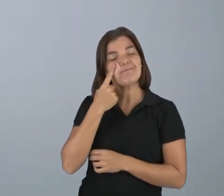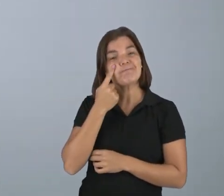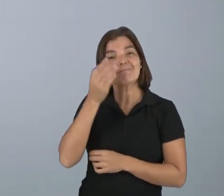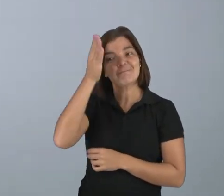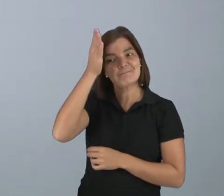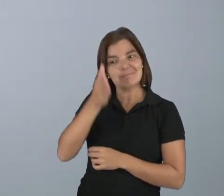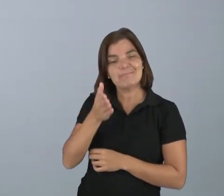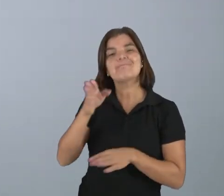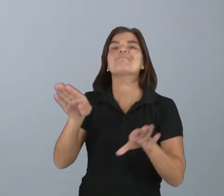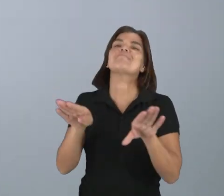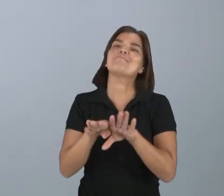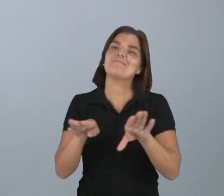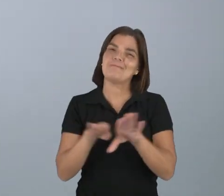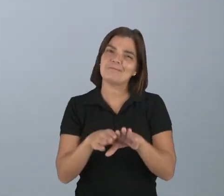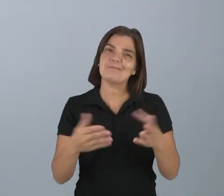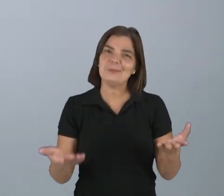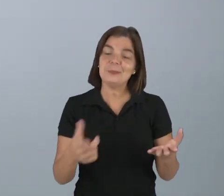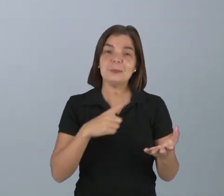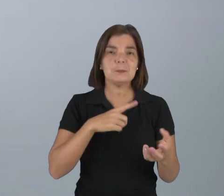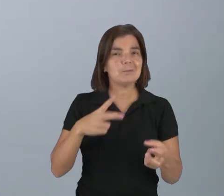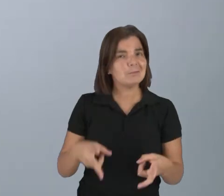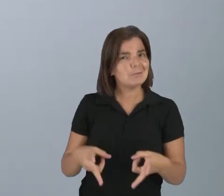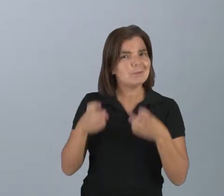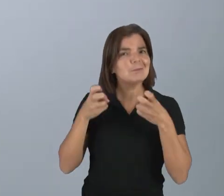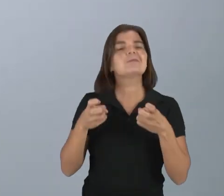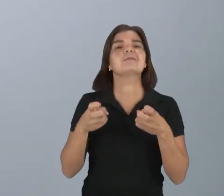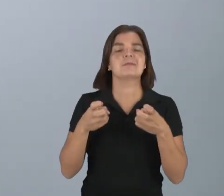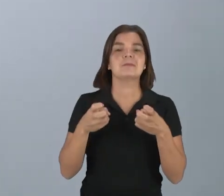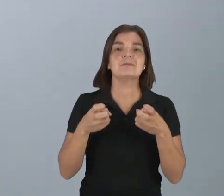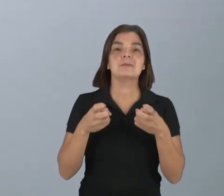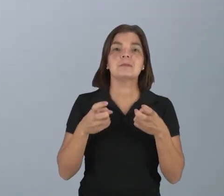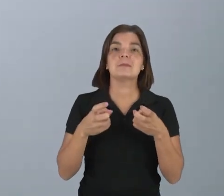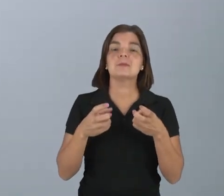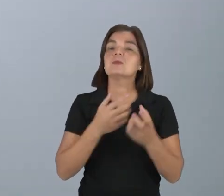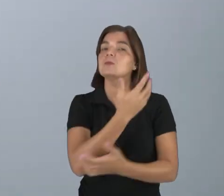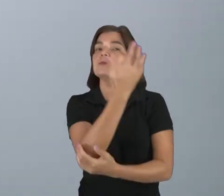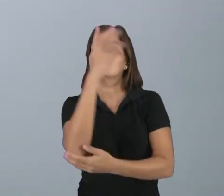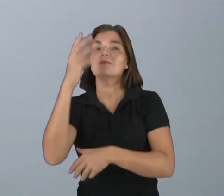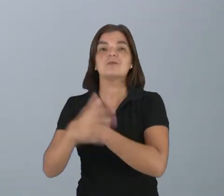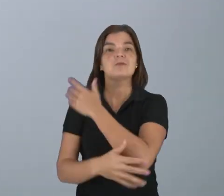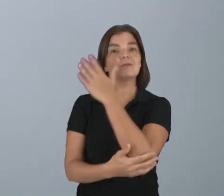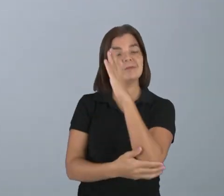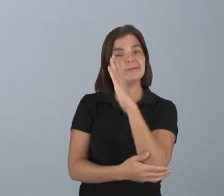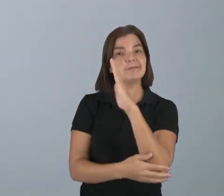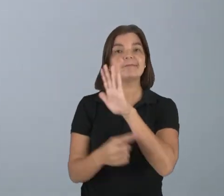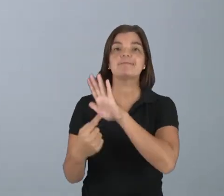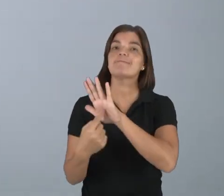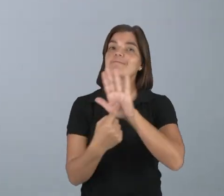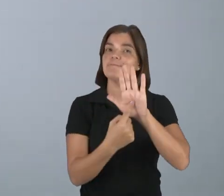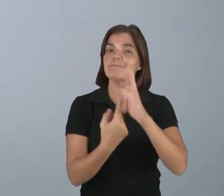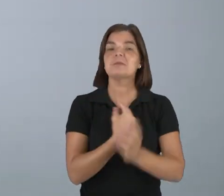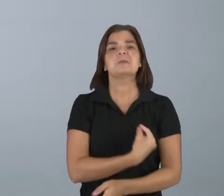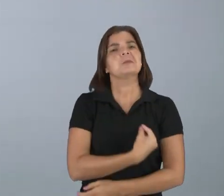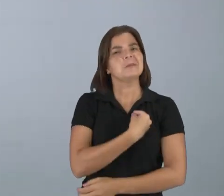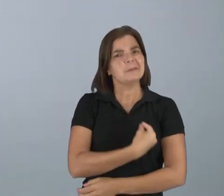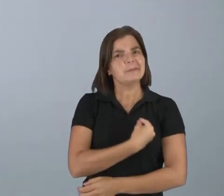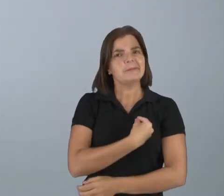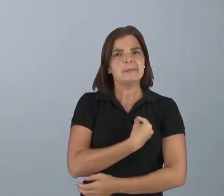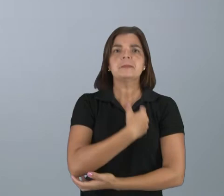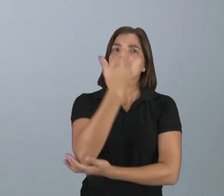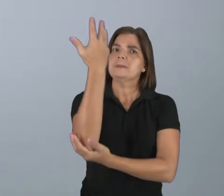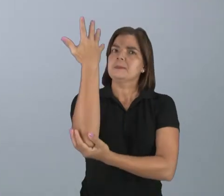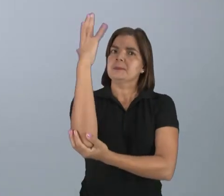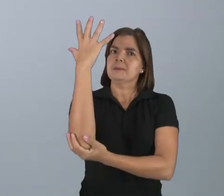transição e, portanto, você vai perceber ao longo de toda essa vegetação a presença de muitas